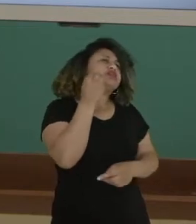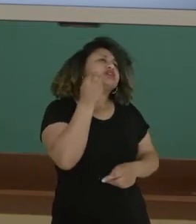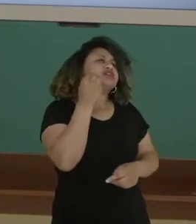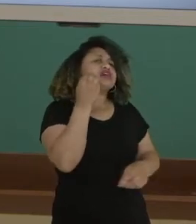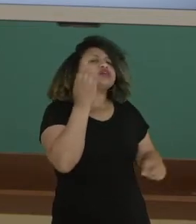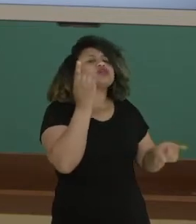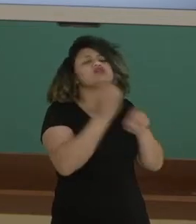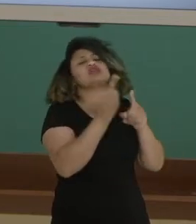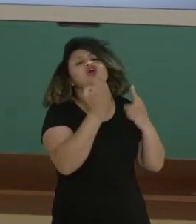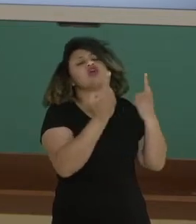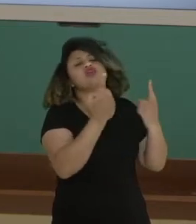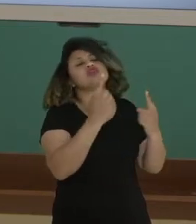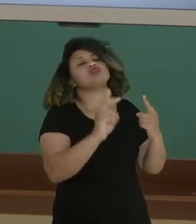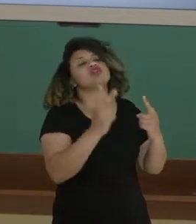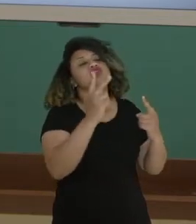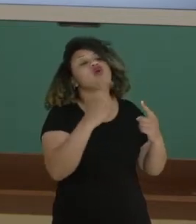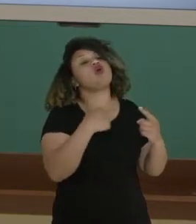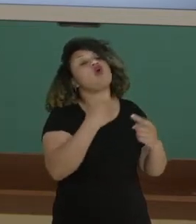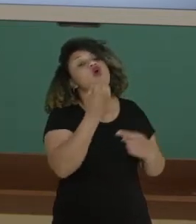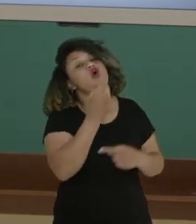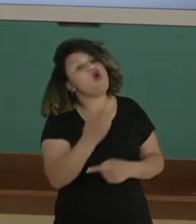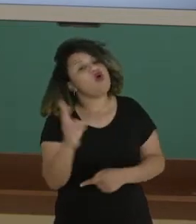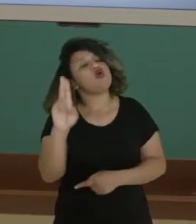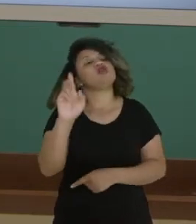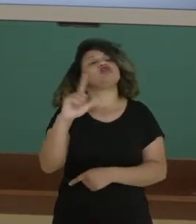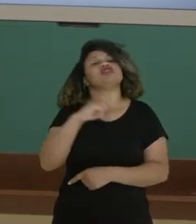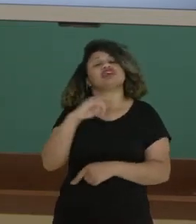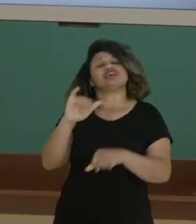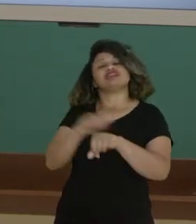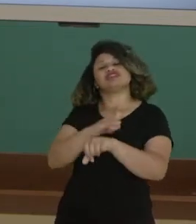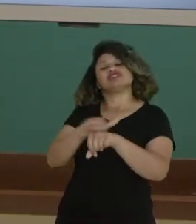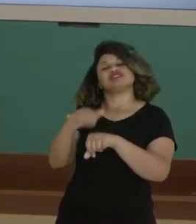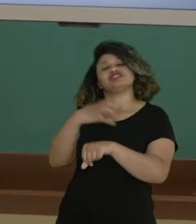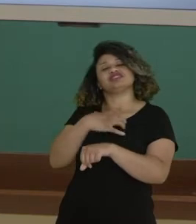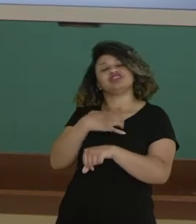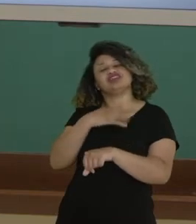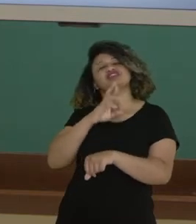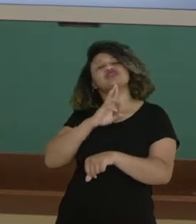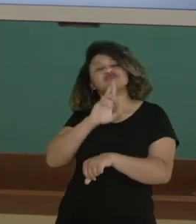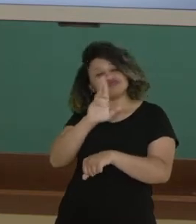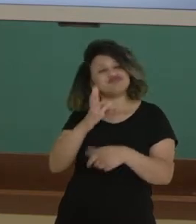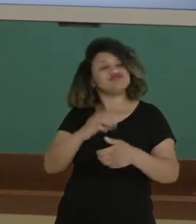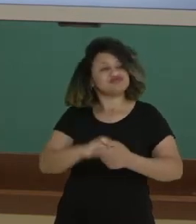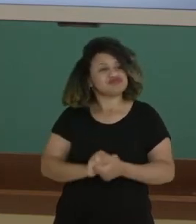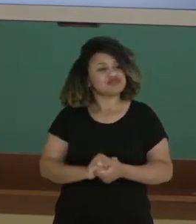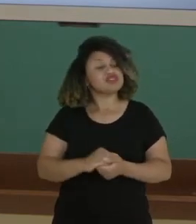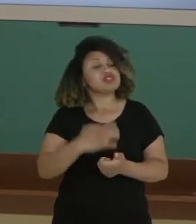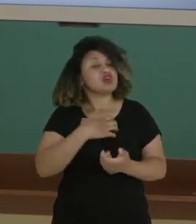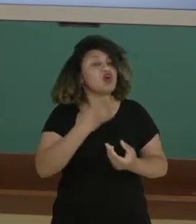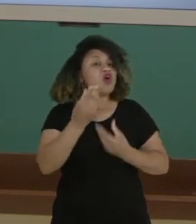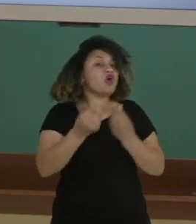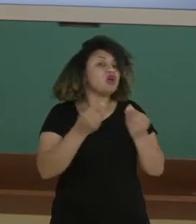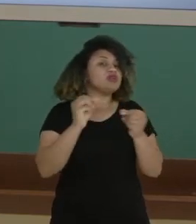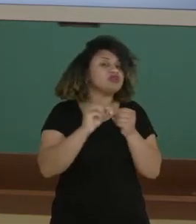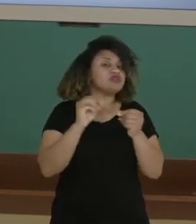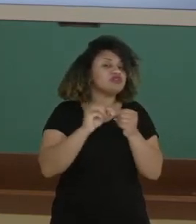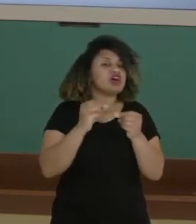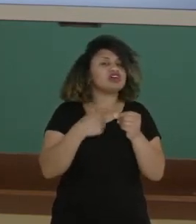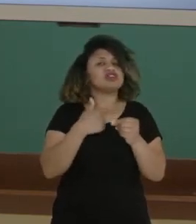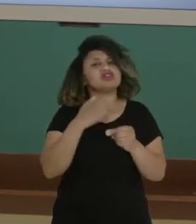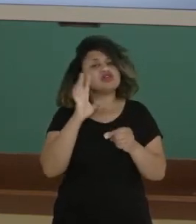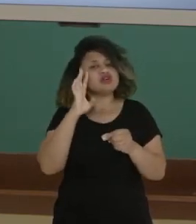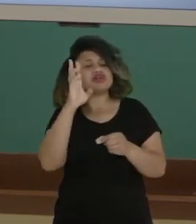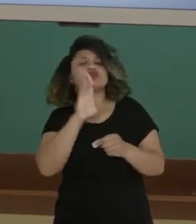ou tem um procedimento para resolver, para encontrar. E o procedimento é resolver a equação. Como que eu resolvo uma